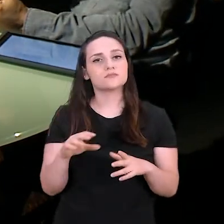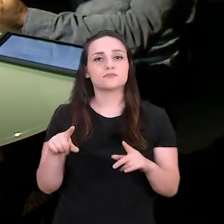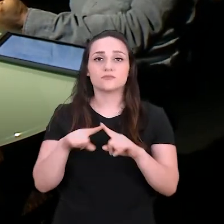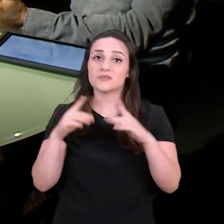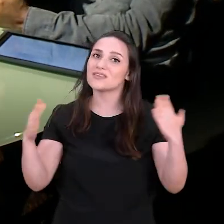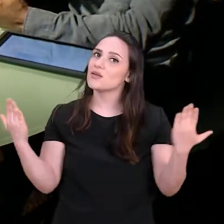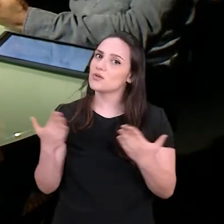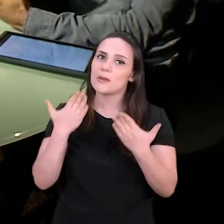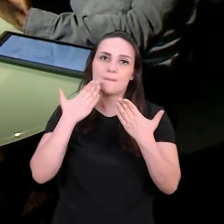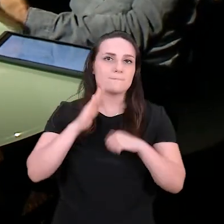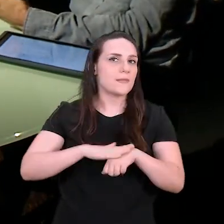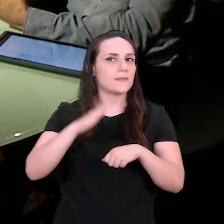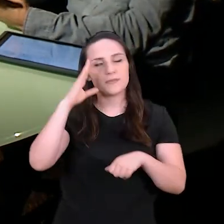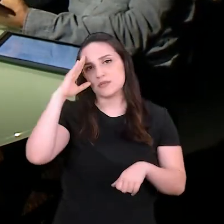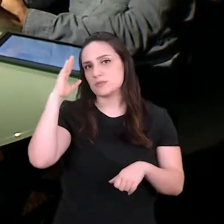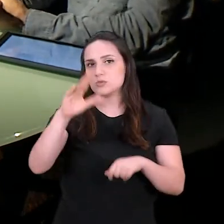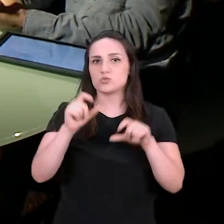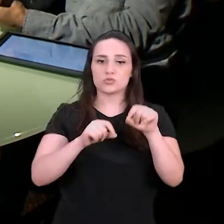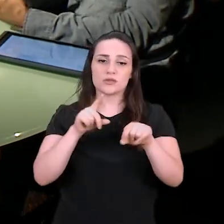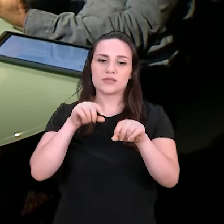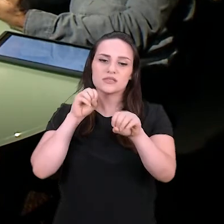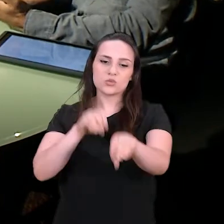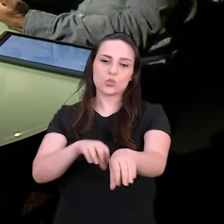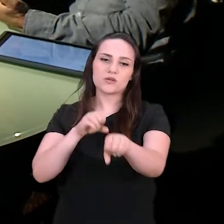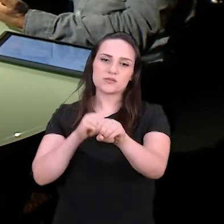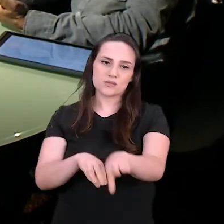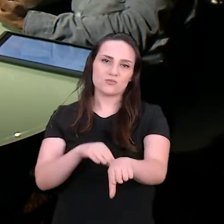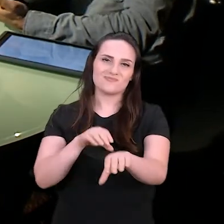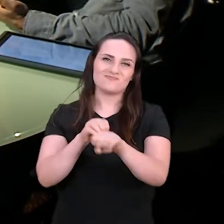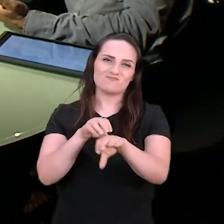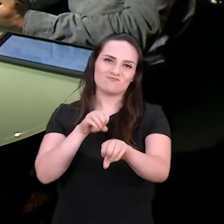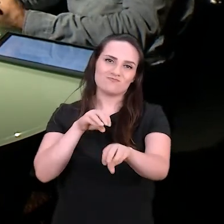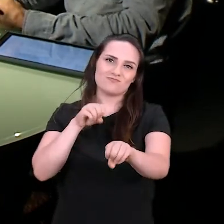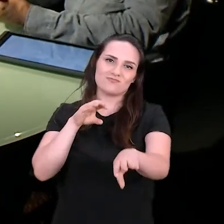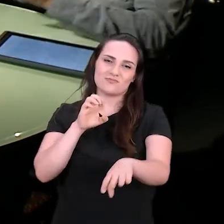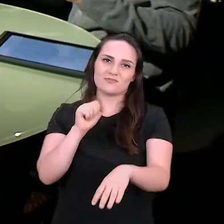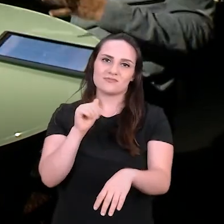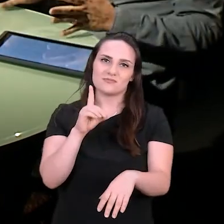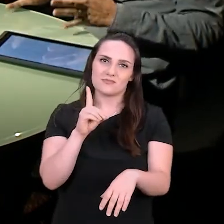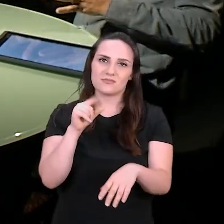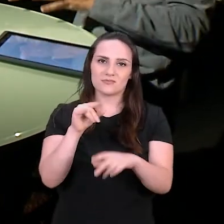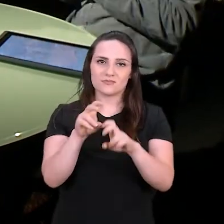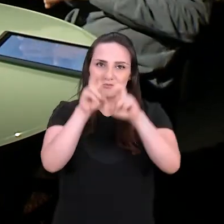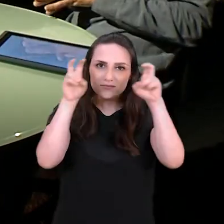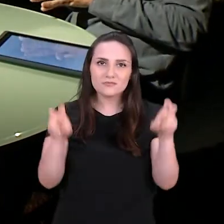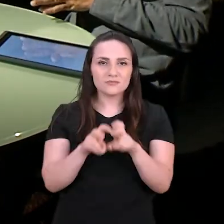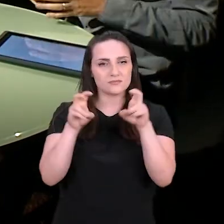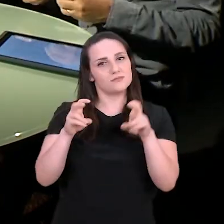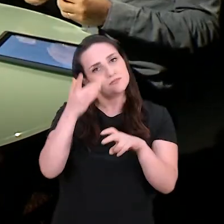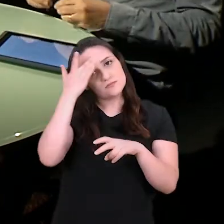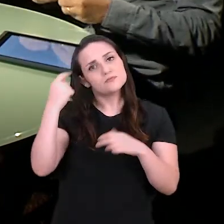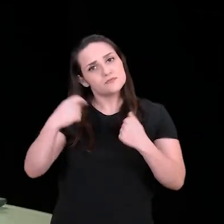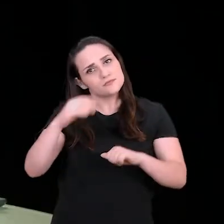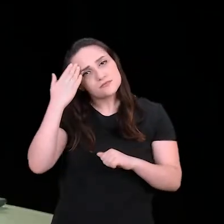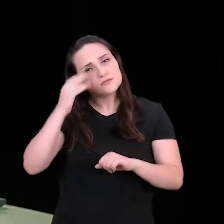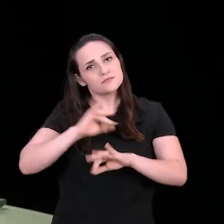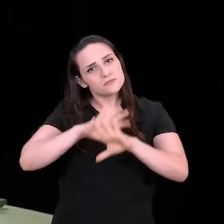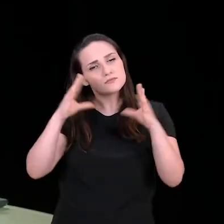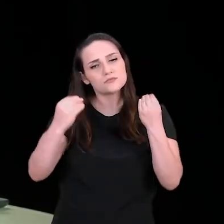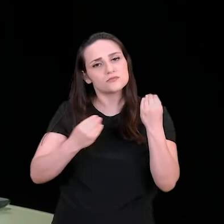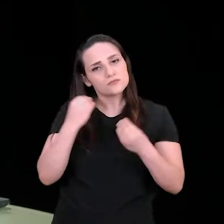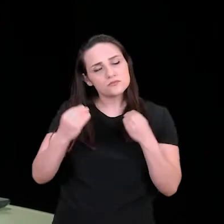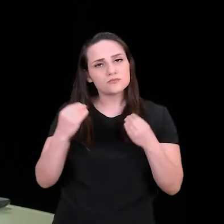agora na linha da educação midiática, que é uma coisa que a gente está precisando, né? Das pessoas entenderem como é que o